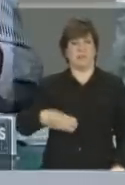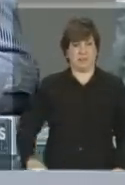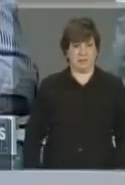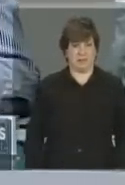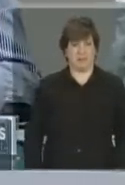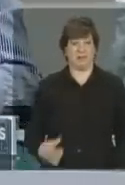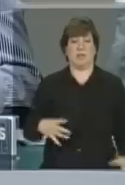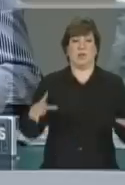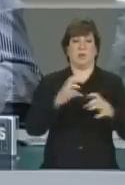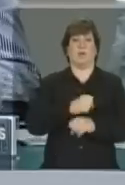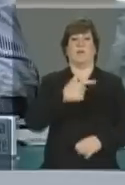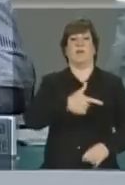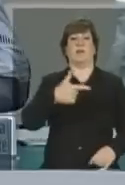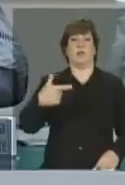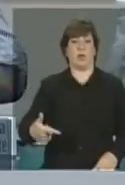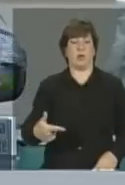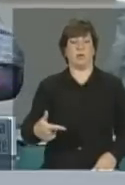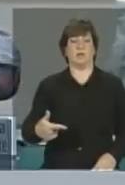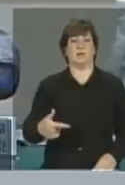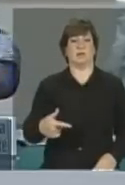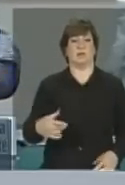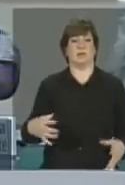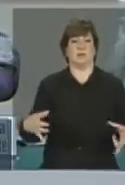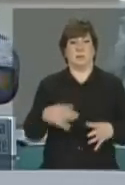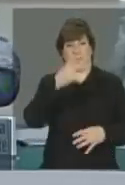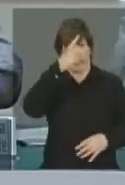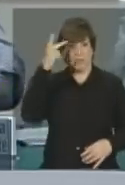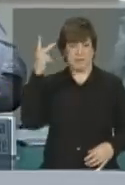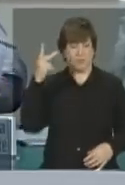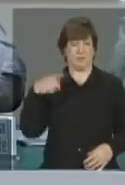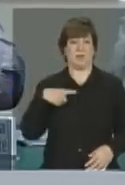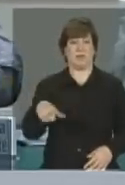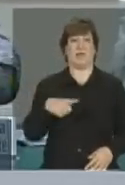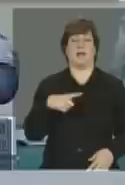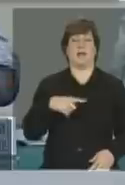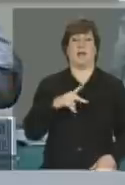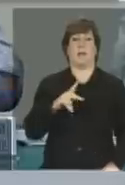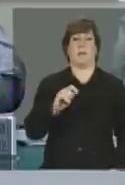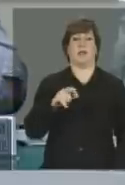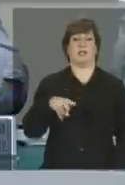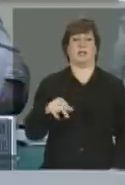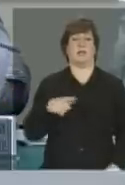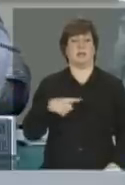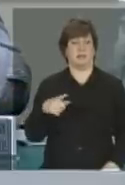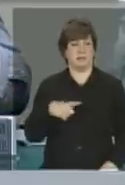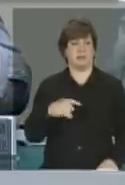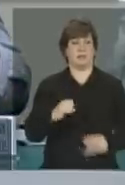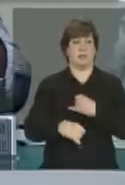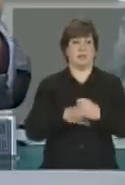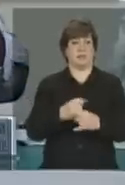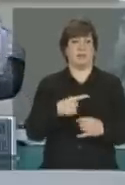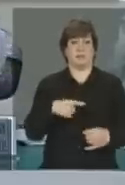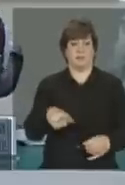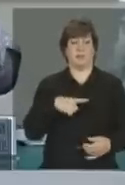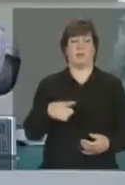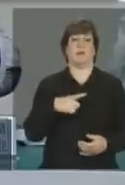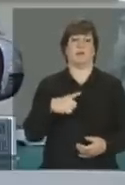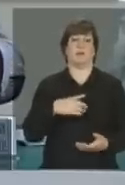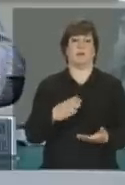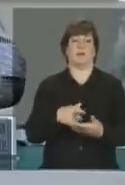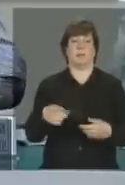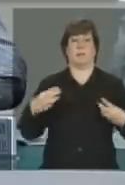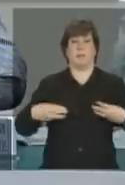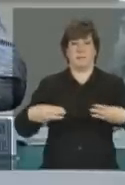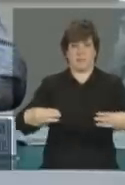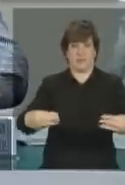pessoas, e esse relatório está aqui, está tornado disponível na página do Ministério, vai ser lançado agora em abril em português, e ele tem